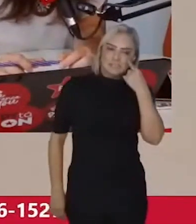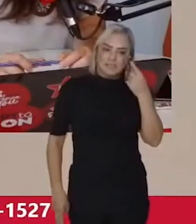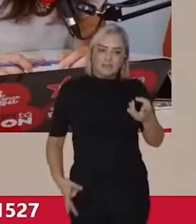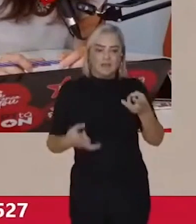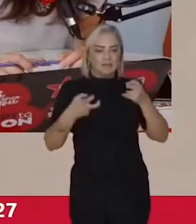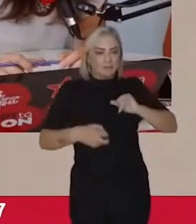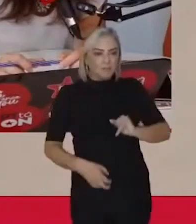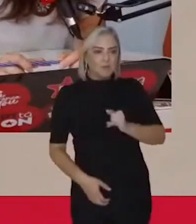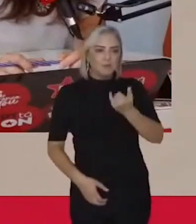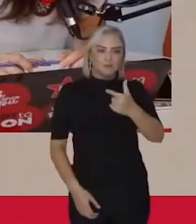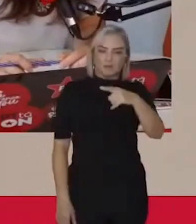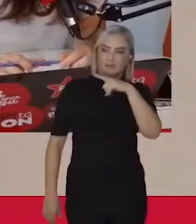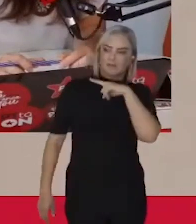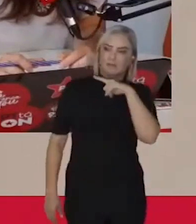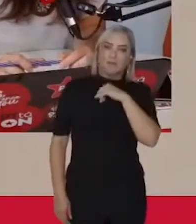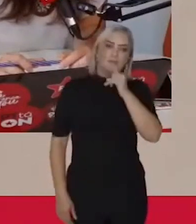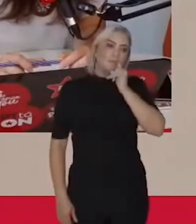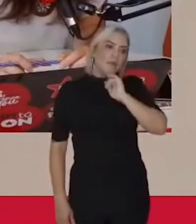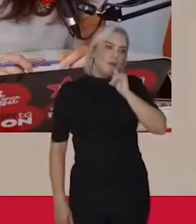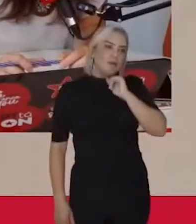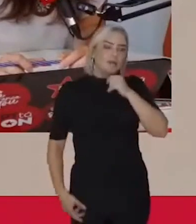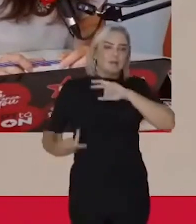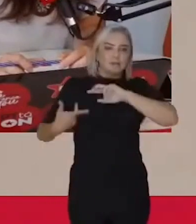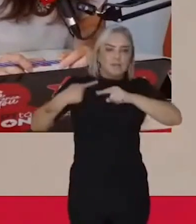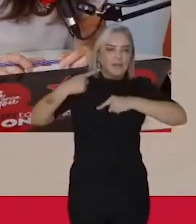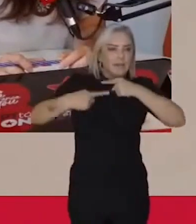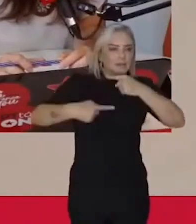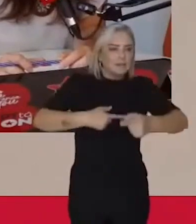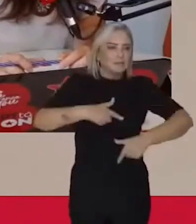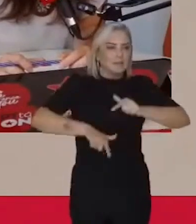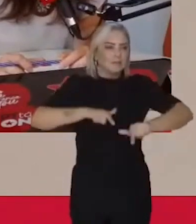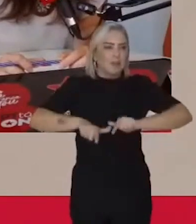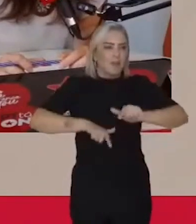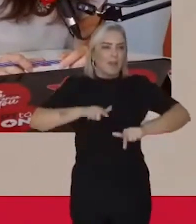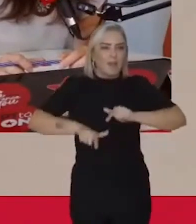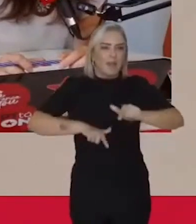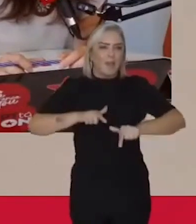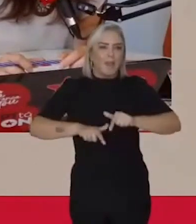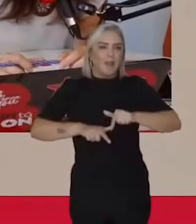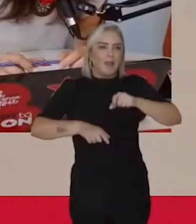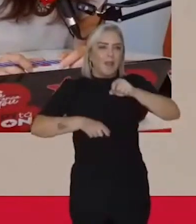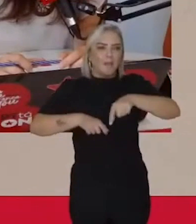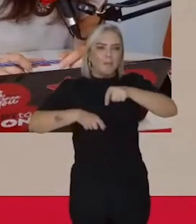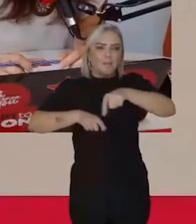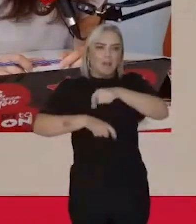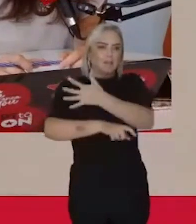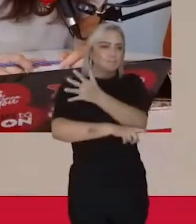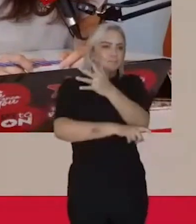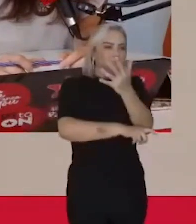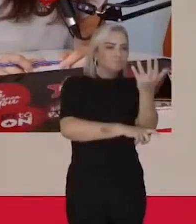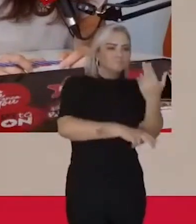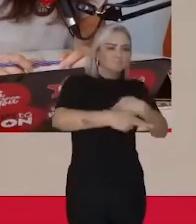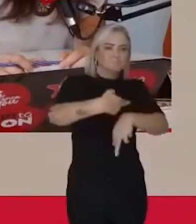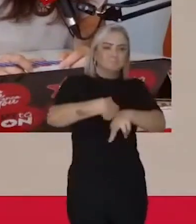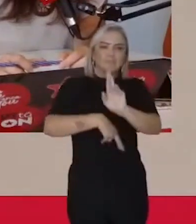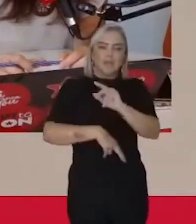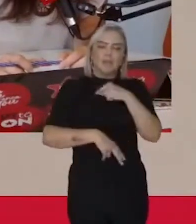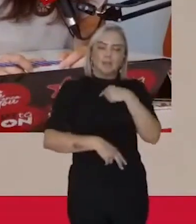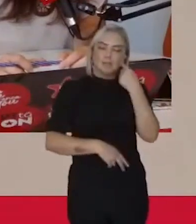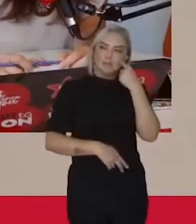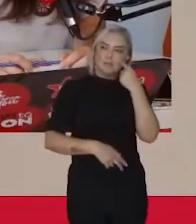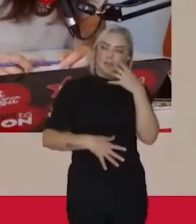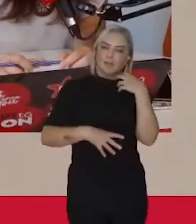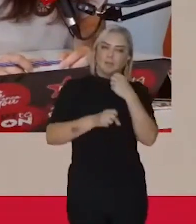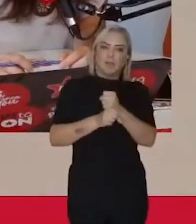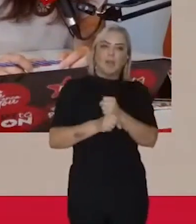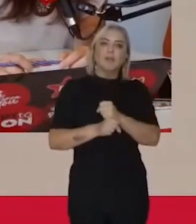as oportunidades que nós temos, por exemplo, de geração de emprego, de trabalho, com reflorestamento, nós vamos ver, pelos cálculos que nós